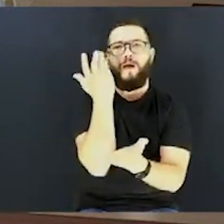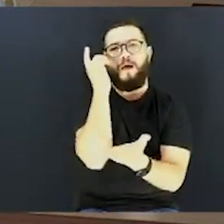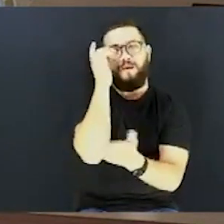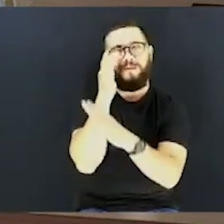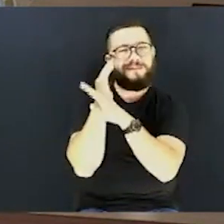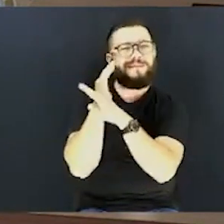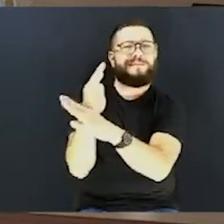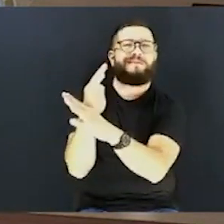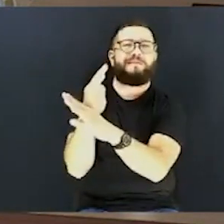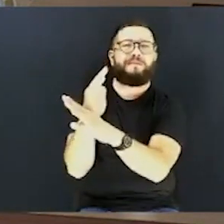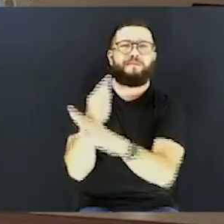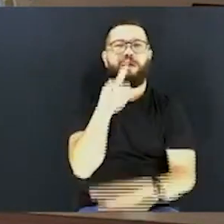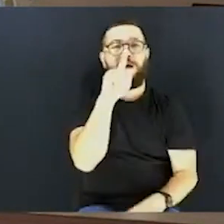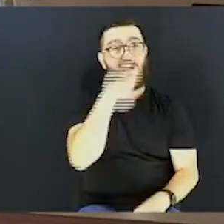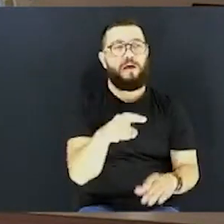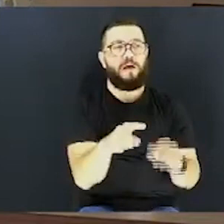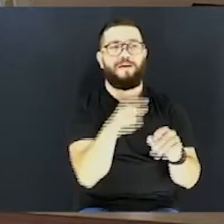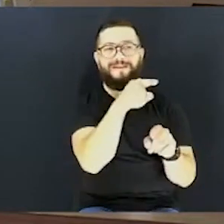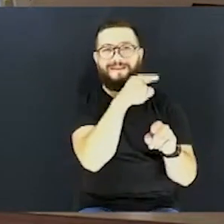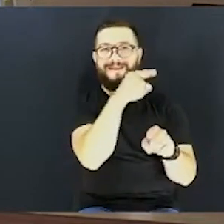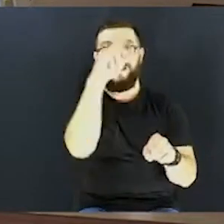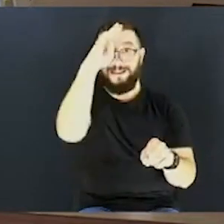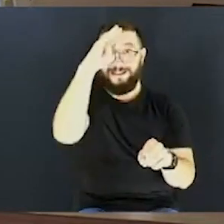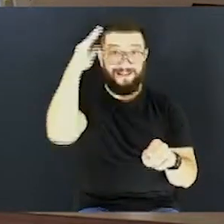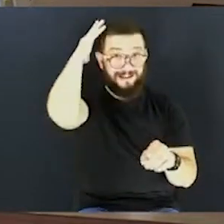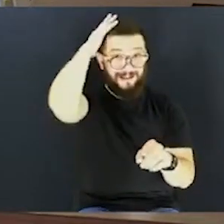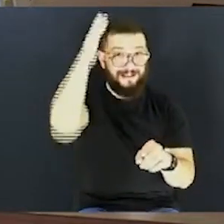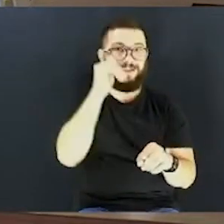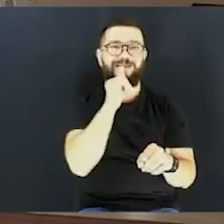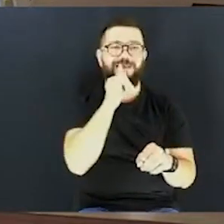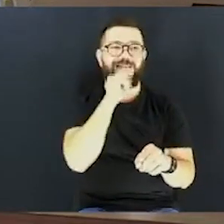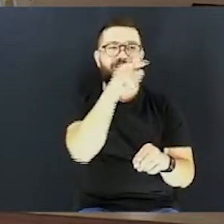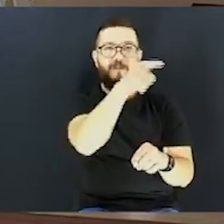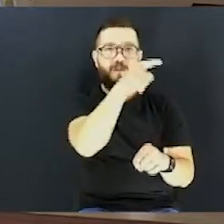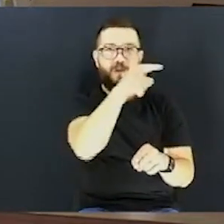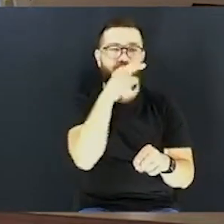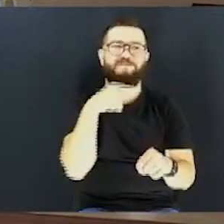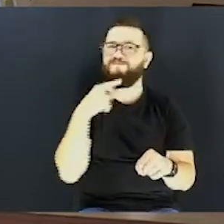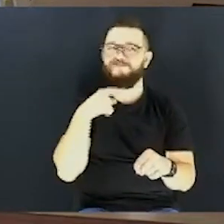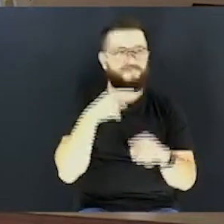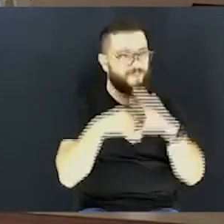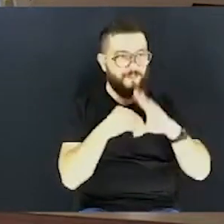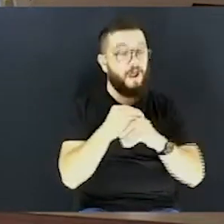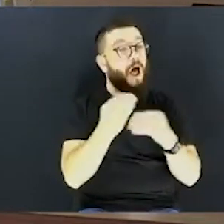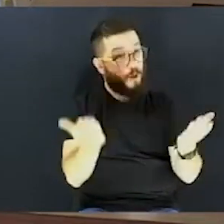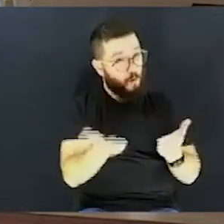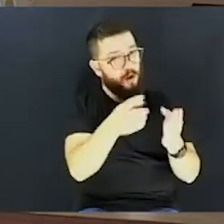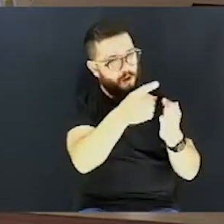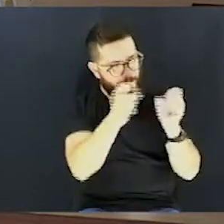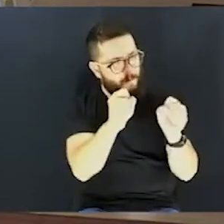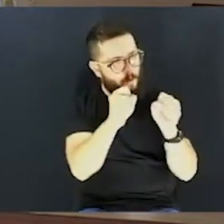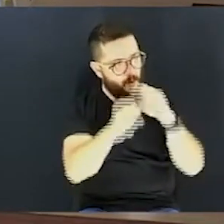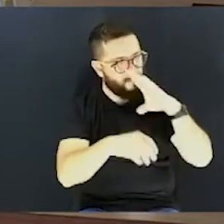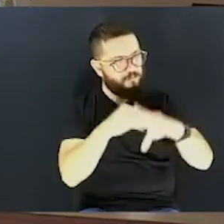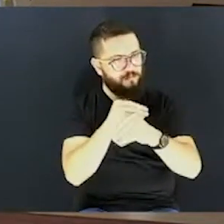da vereadora Sargento Tânia, por exemplo, que não conseguiu fazer a parte na fala anterior, mas eu lhe concedo a parte na sequência. O